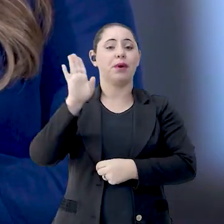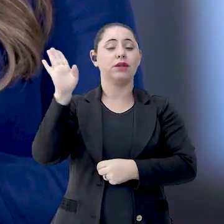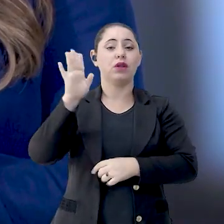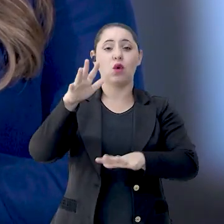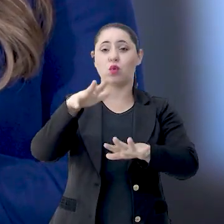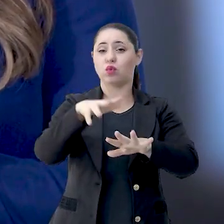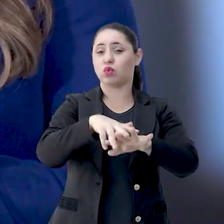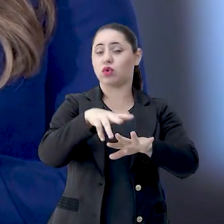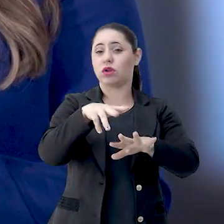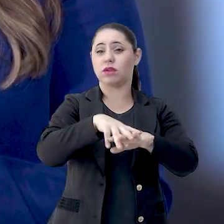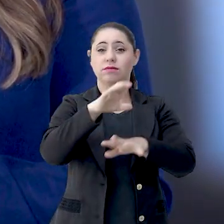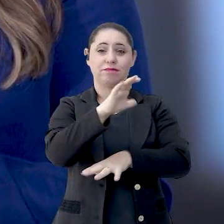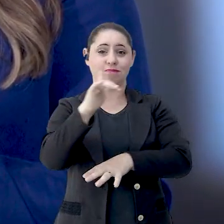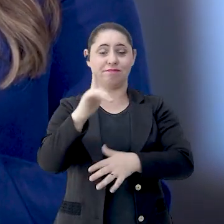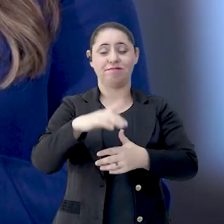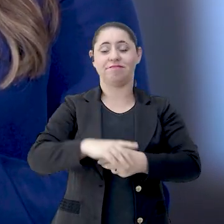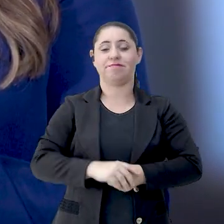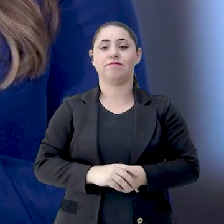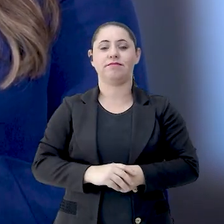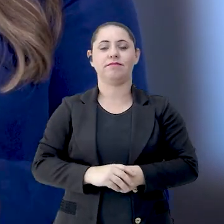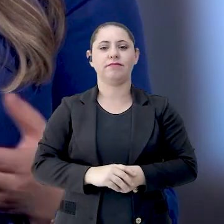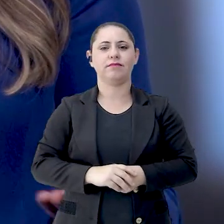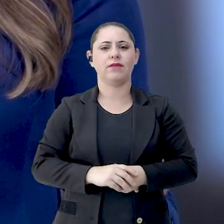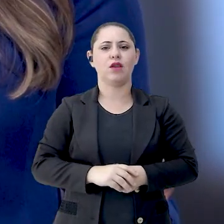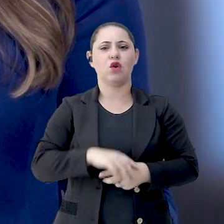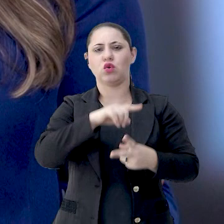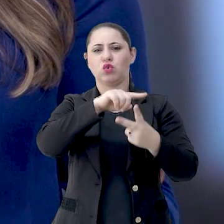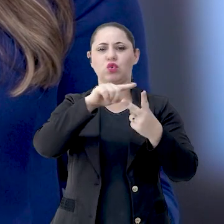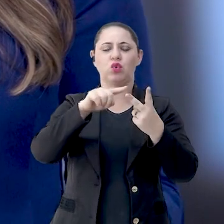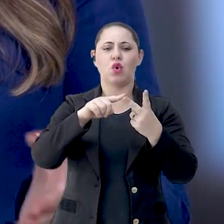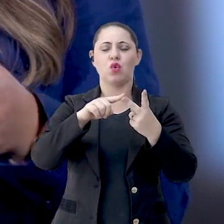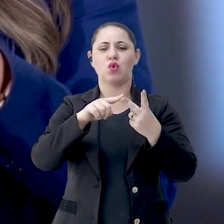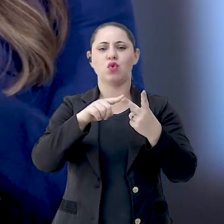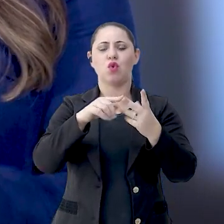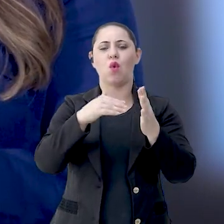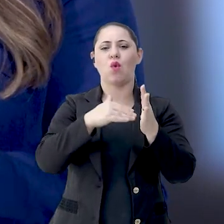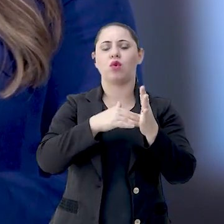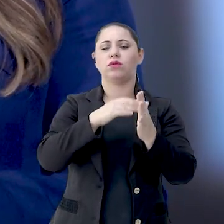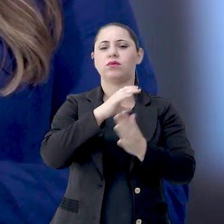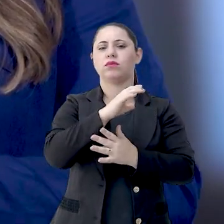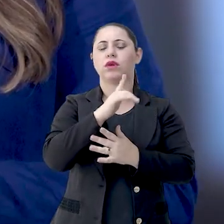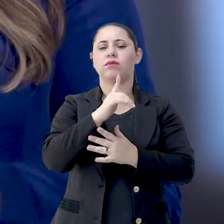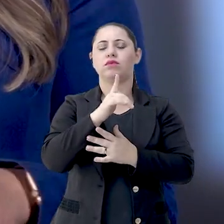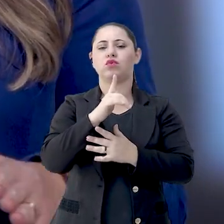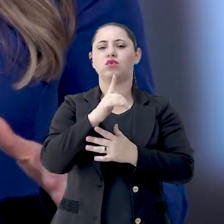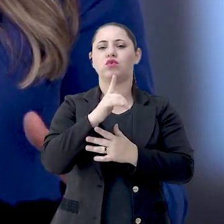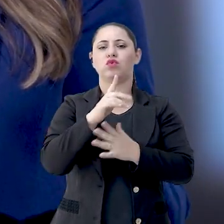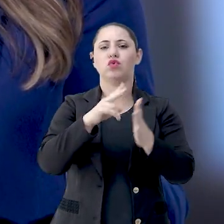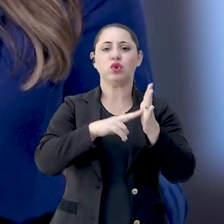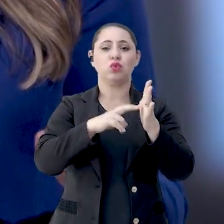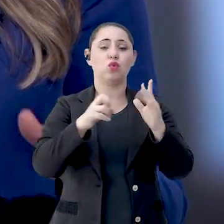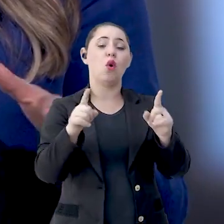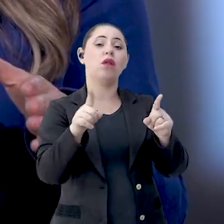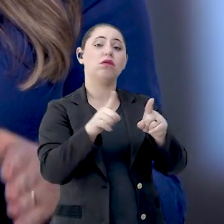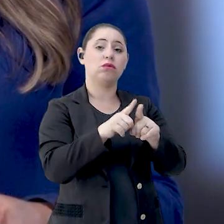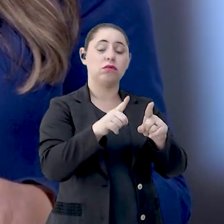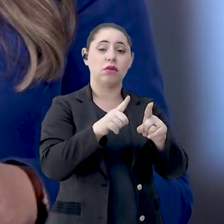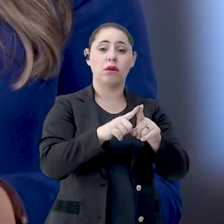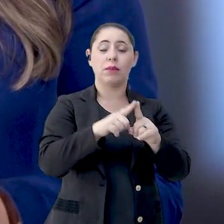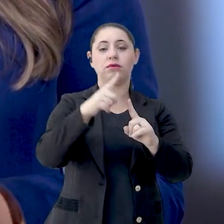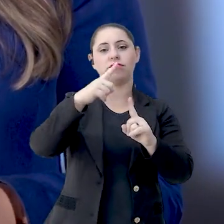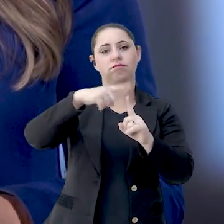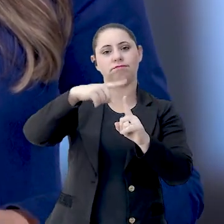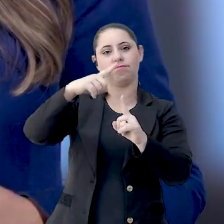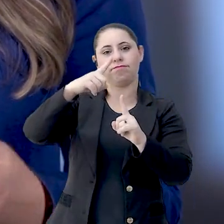fator importante de suas matrizes econômicas, além da pecuária, que predomina em toda a região.